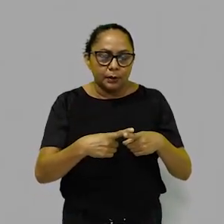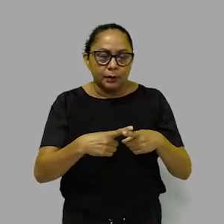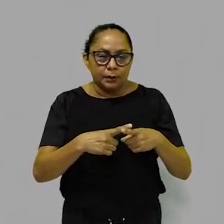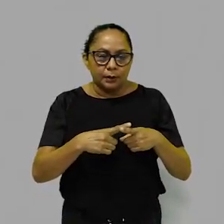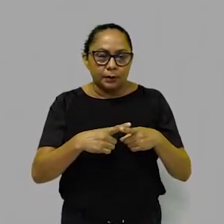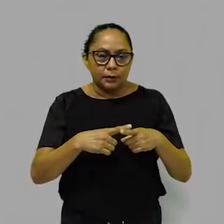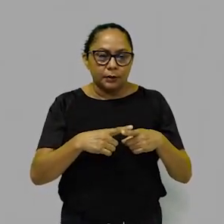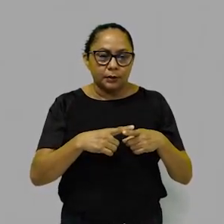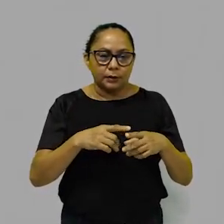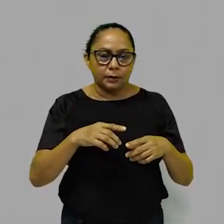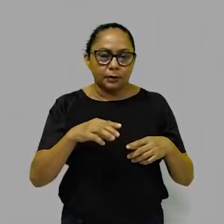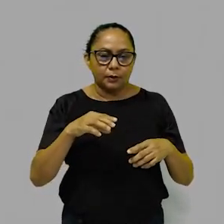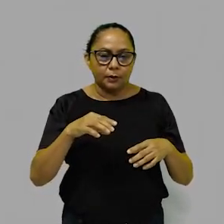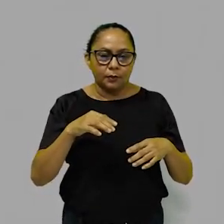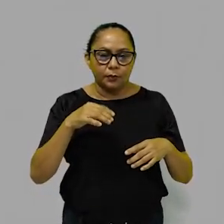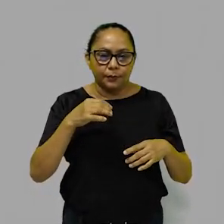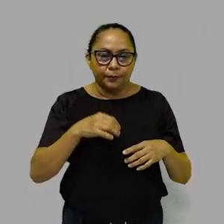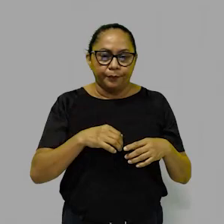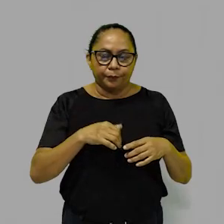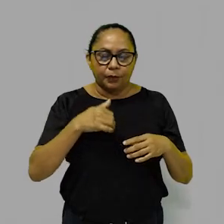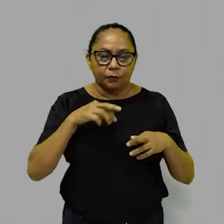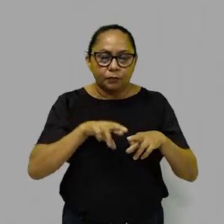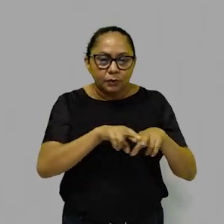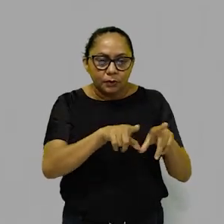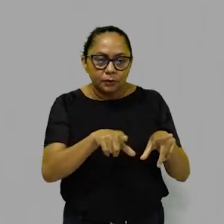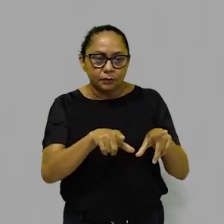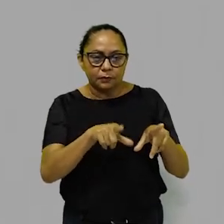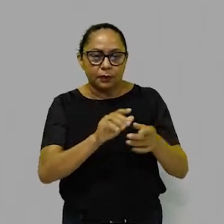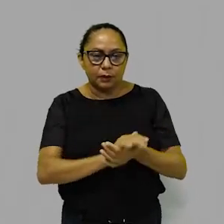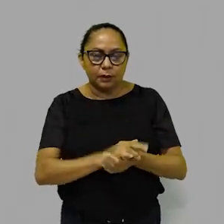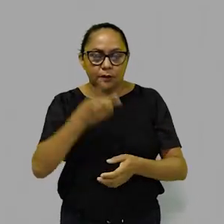eliminadas. É só você lembrar, por exemplo, na sua casa,